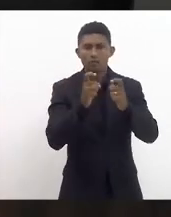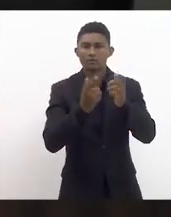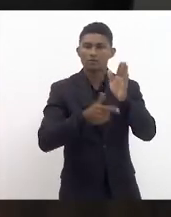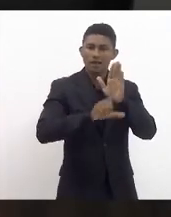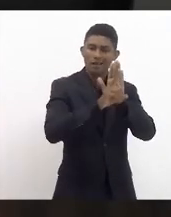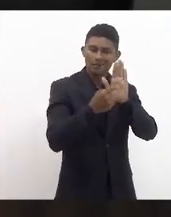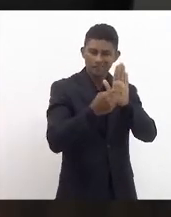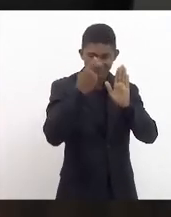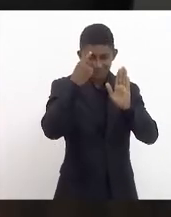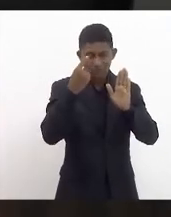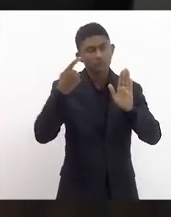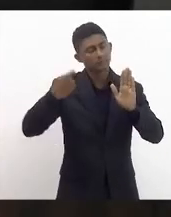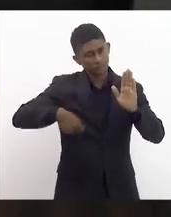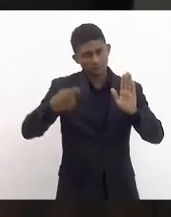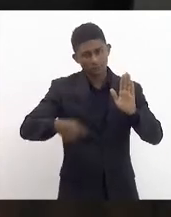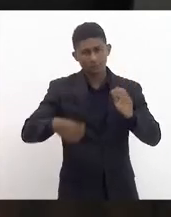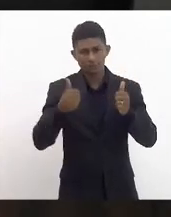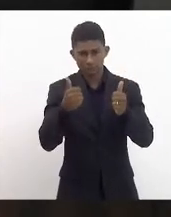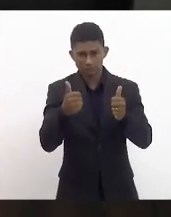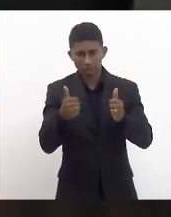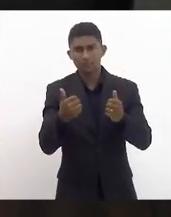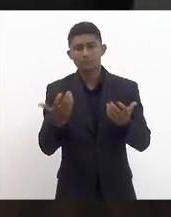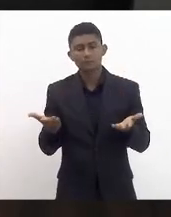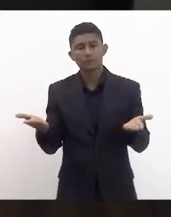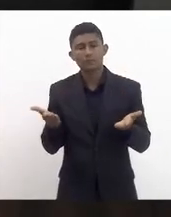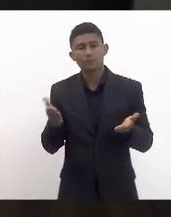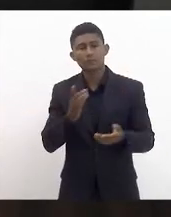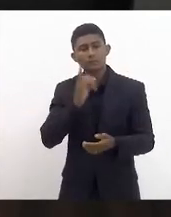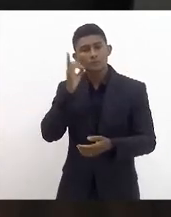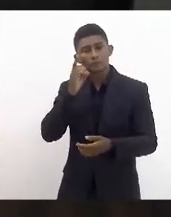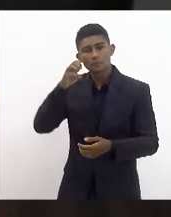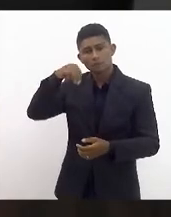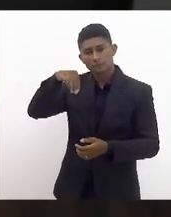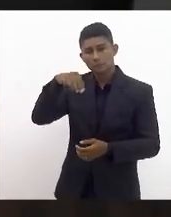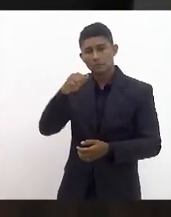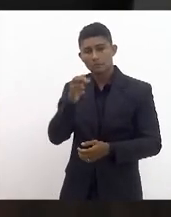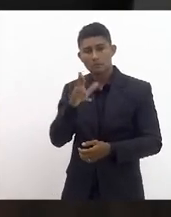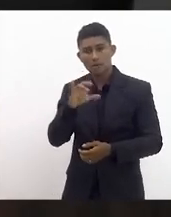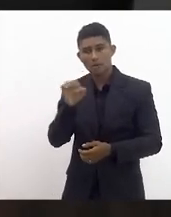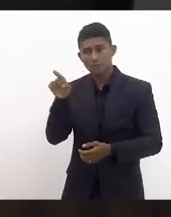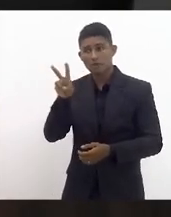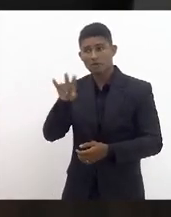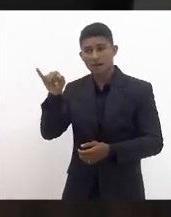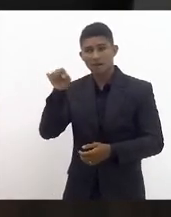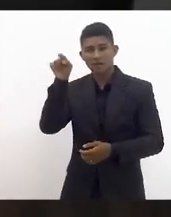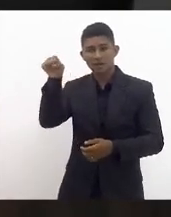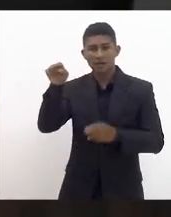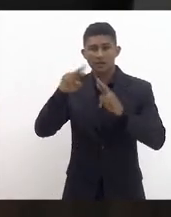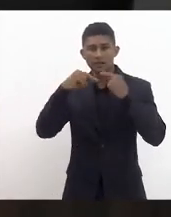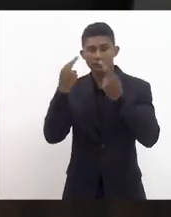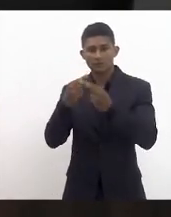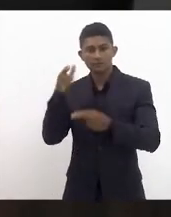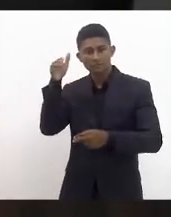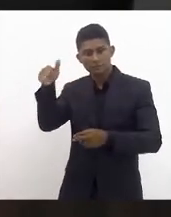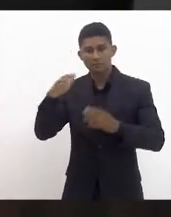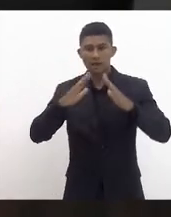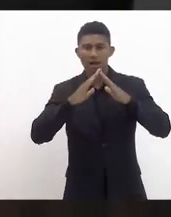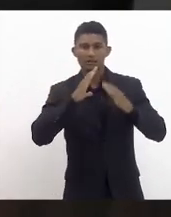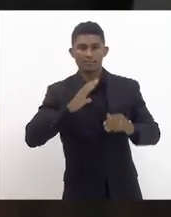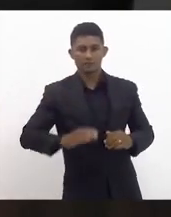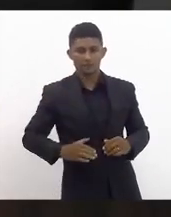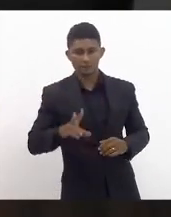a mensagem do piso. Tá? Então, o deputado Márcio Pacheco está se dirigindo agora para a reunião que vai acontecer na Casa Civil.